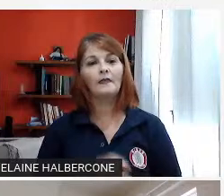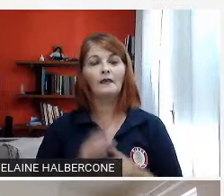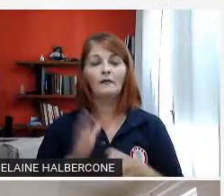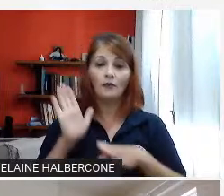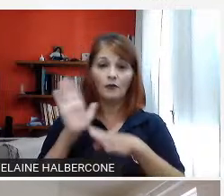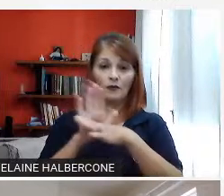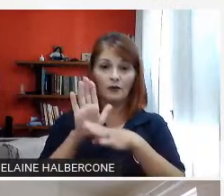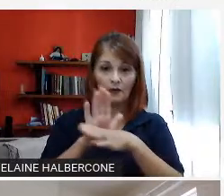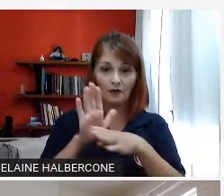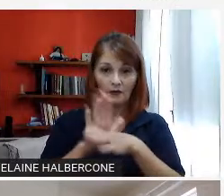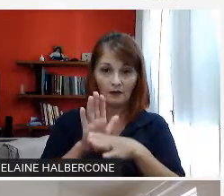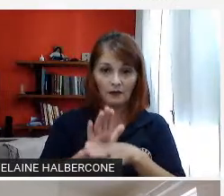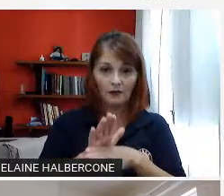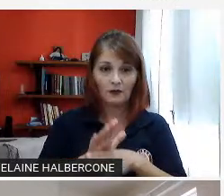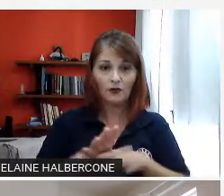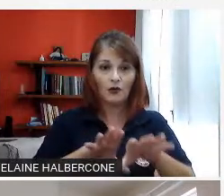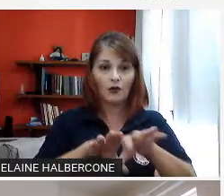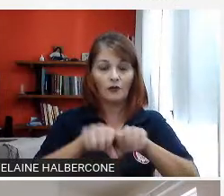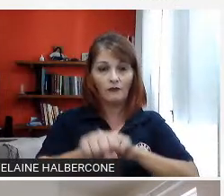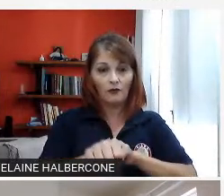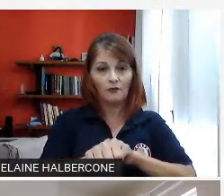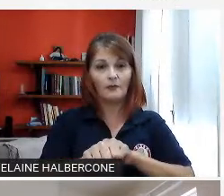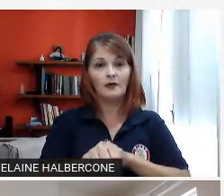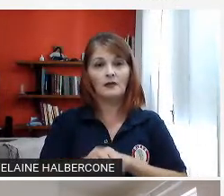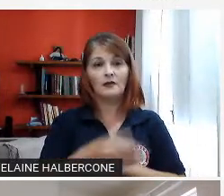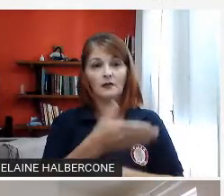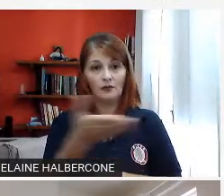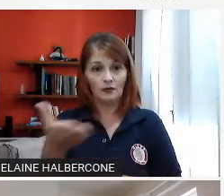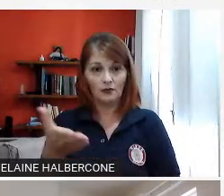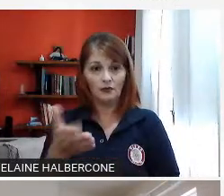contribuir com a formação de vocês,